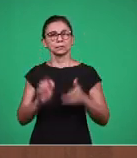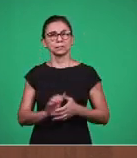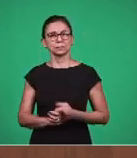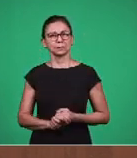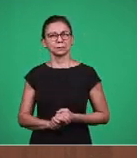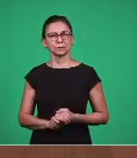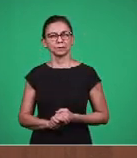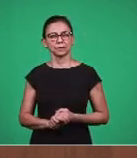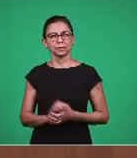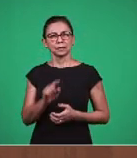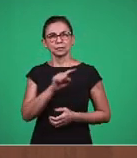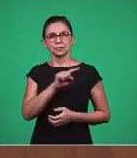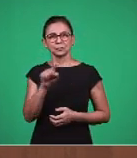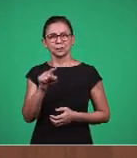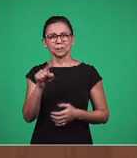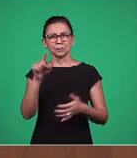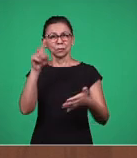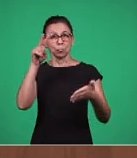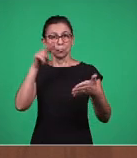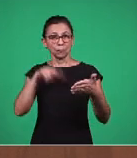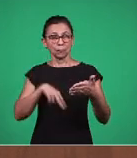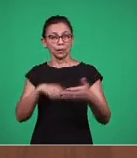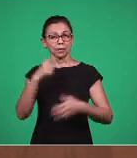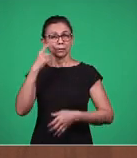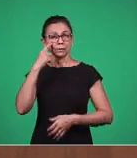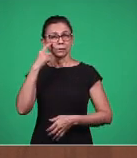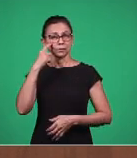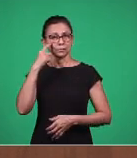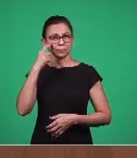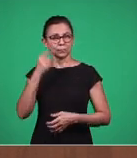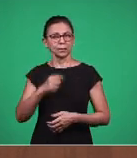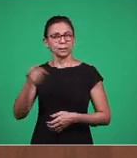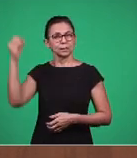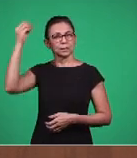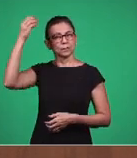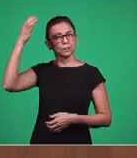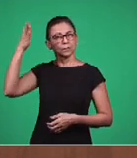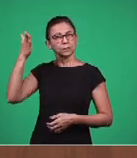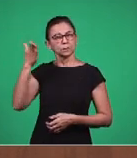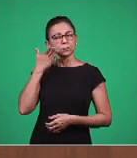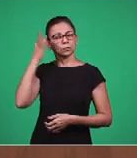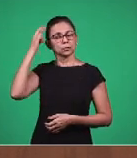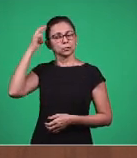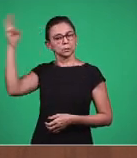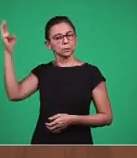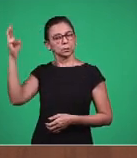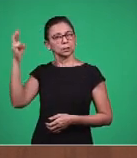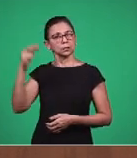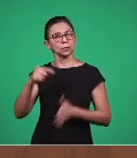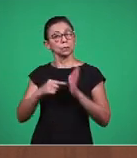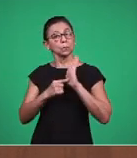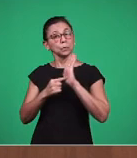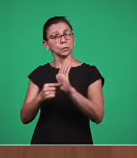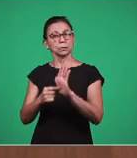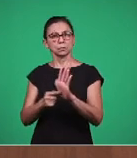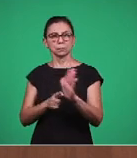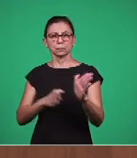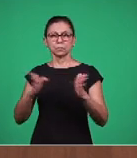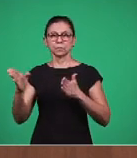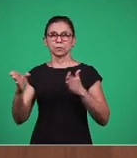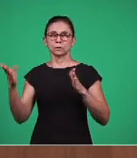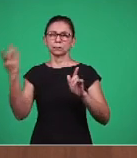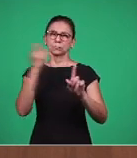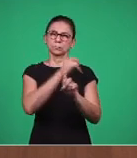colocado à nossa disposição como advertência a esse momento profético que estamos